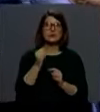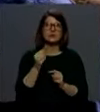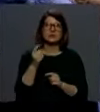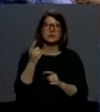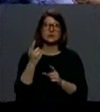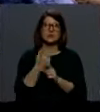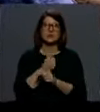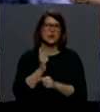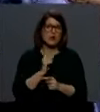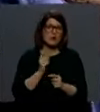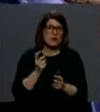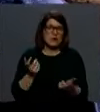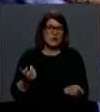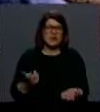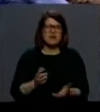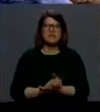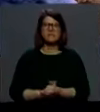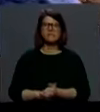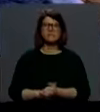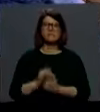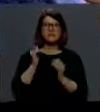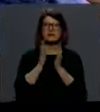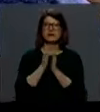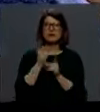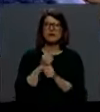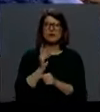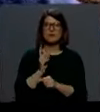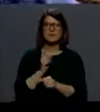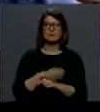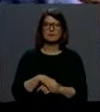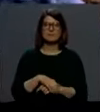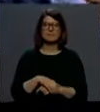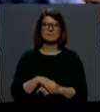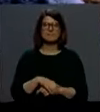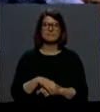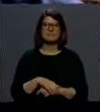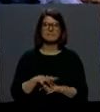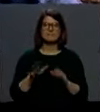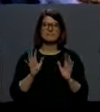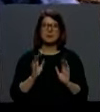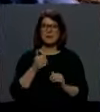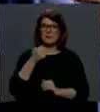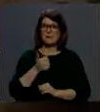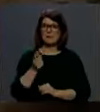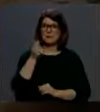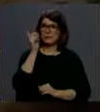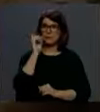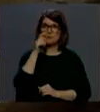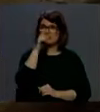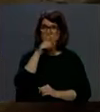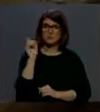com certeza. Isso, pronto, a gente está aqui à conta de Deus, mas... Mas bom não está, para toda a